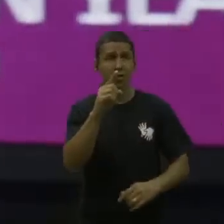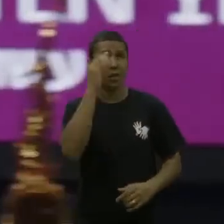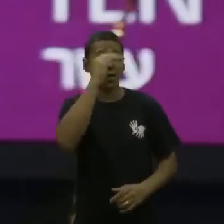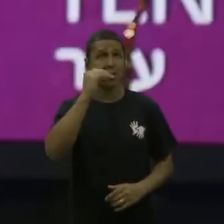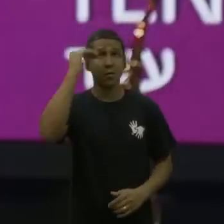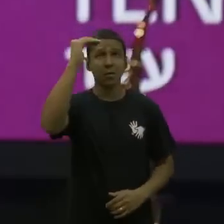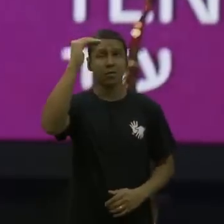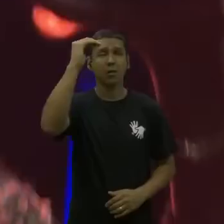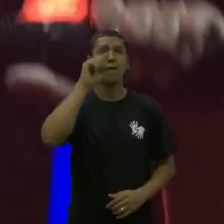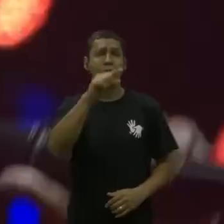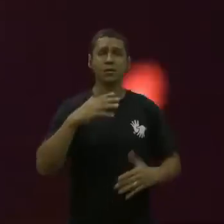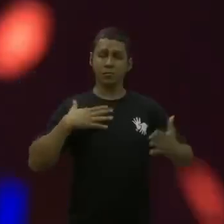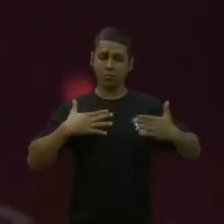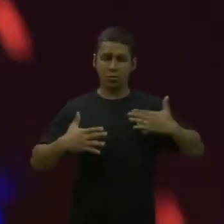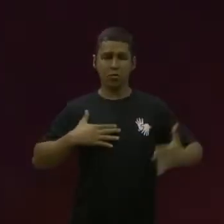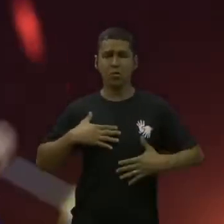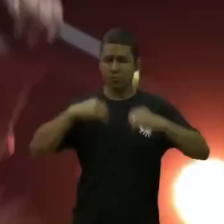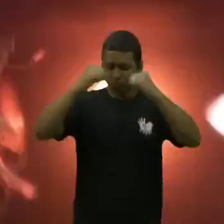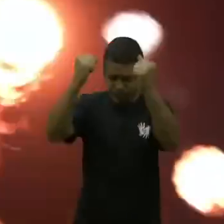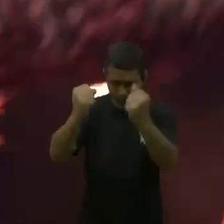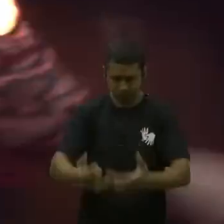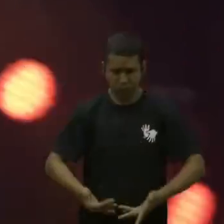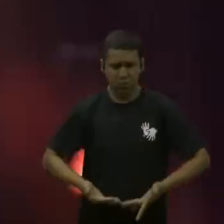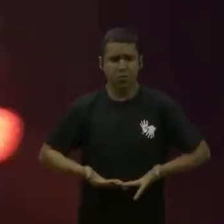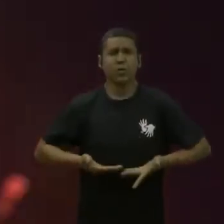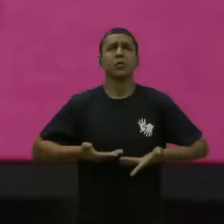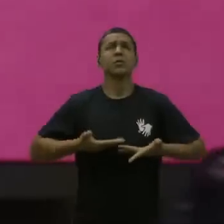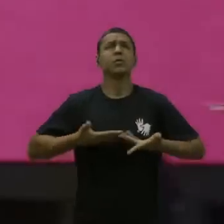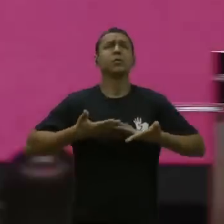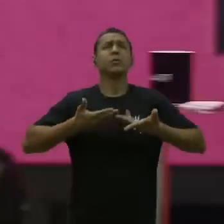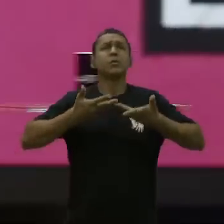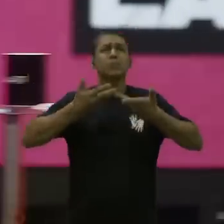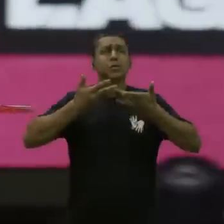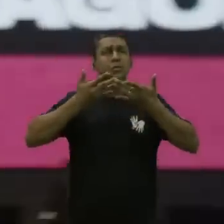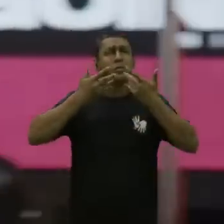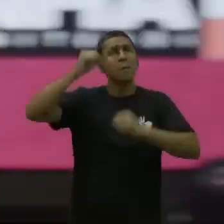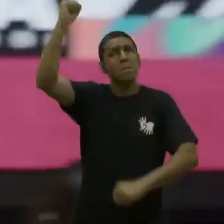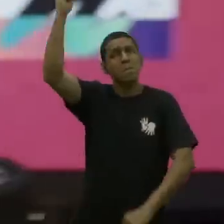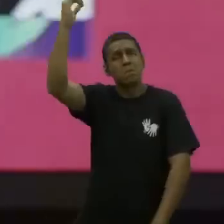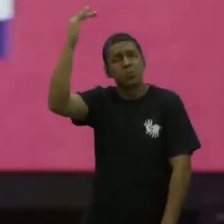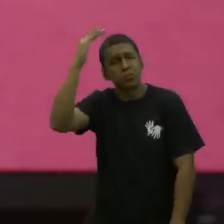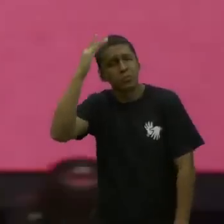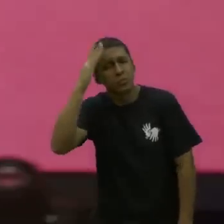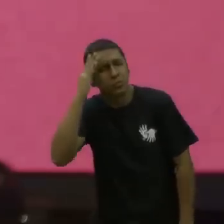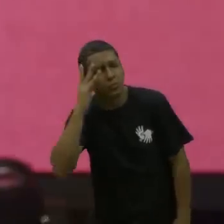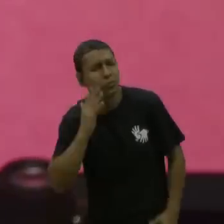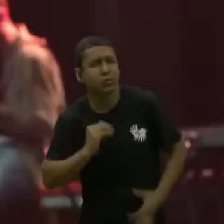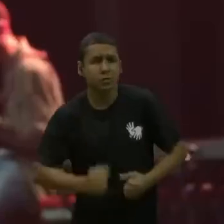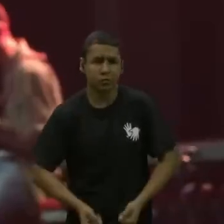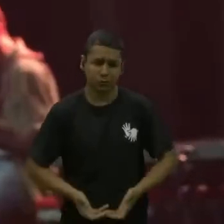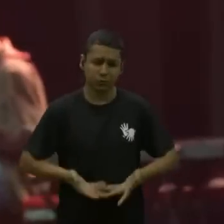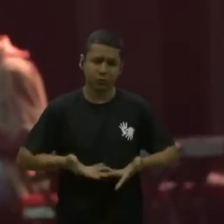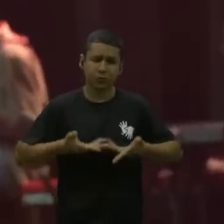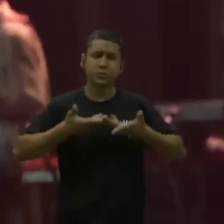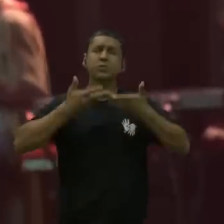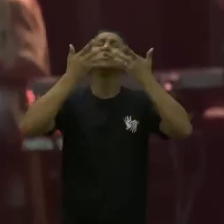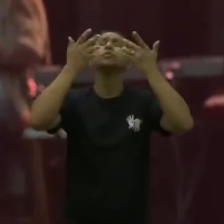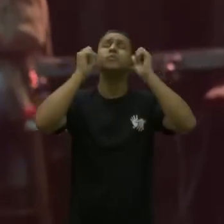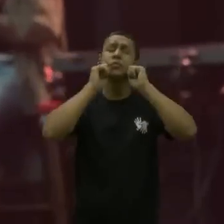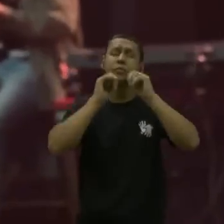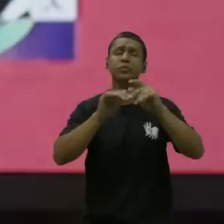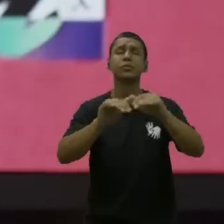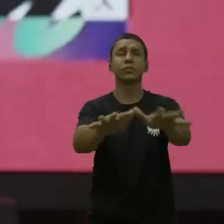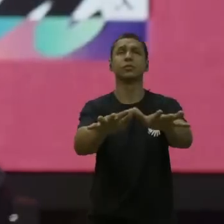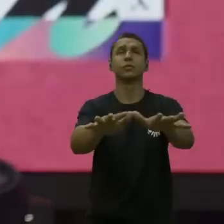corpo. Seja cheio dEle, seja cheio dEle, seja cheio dEle.